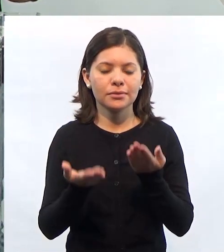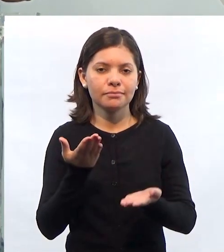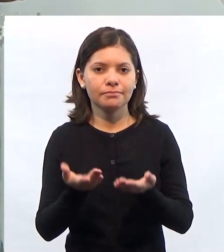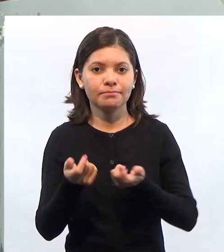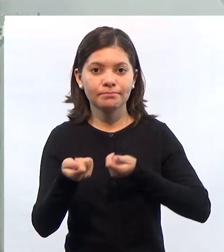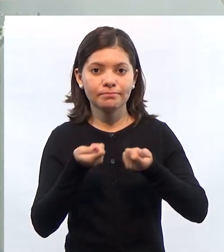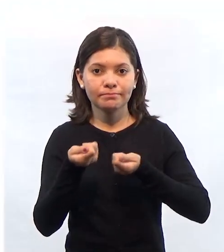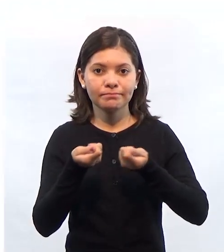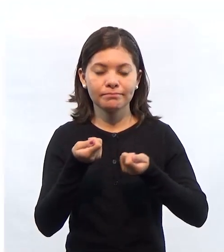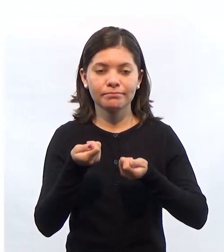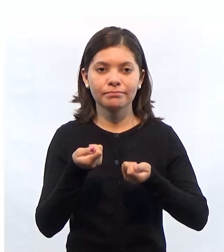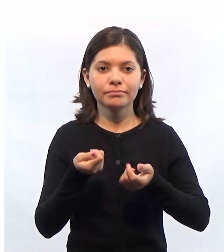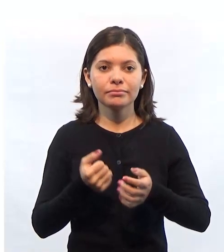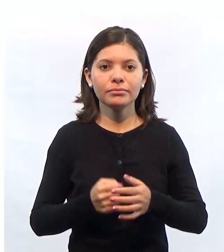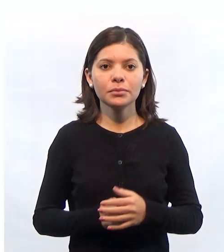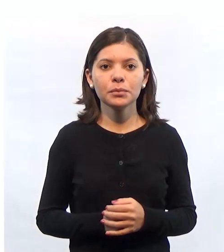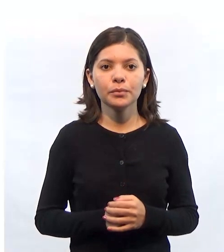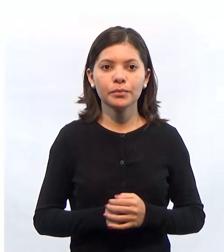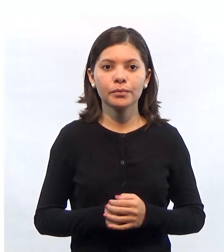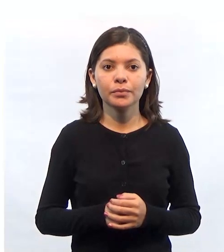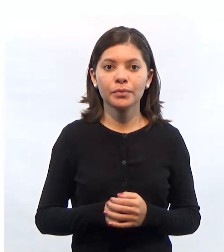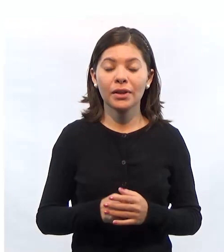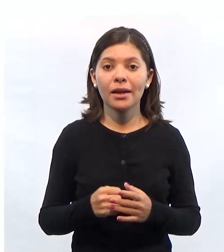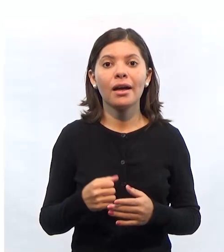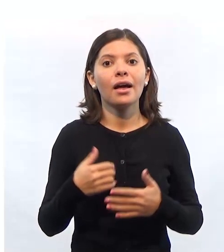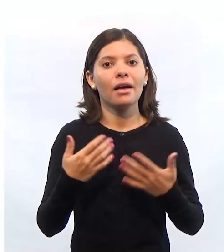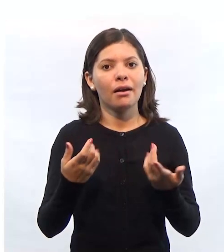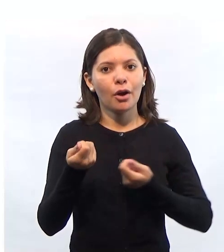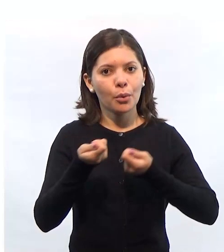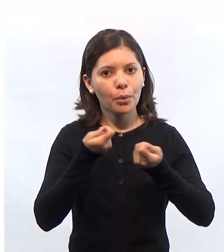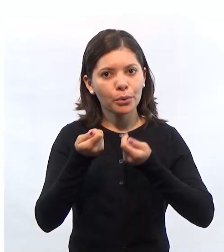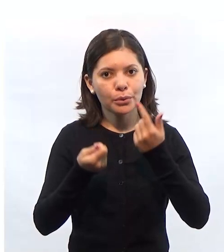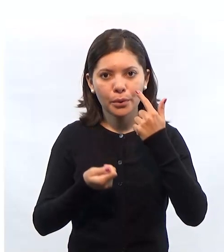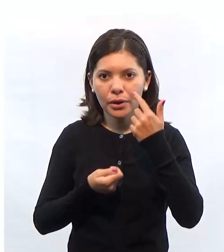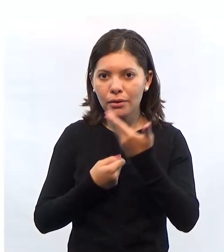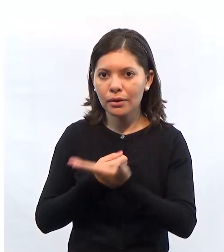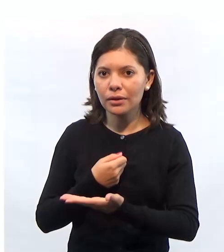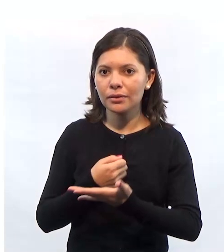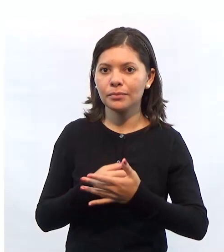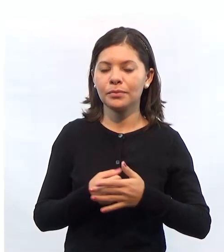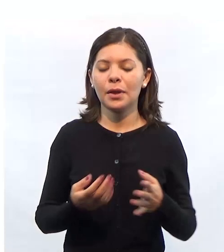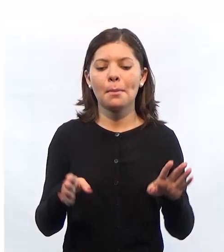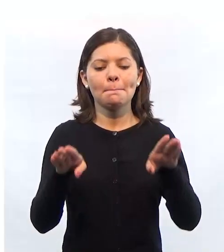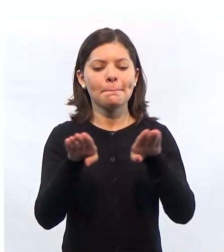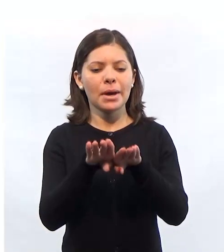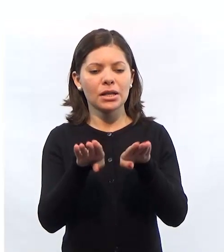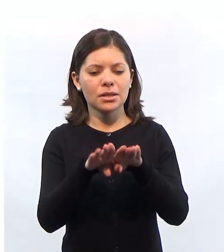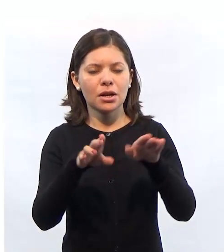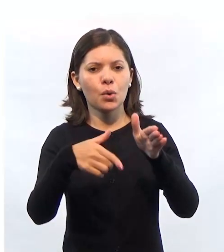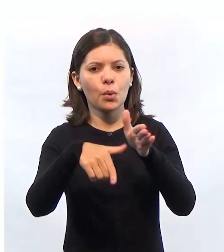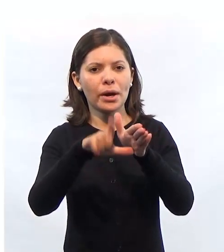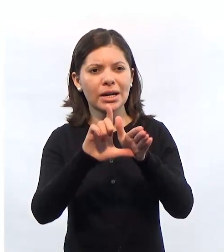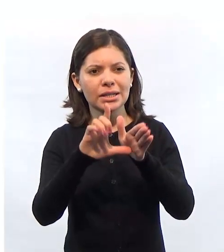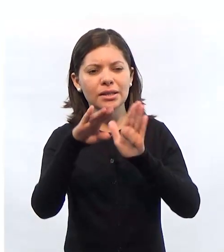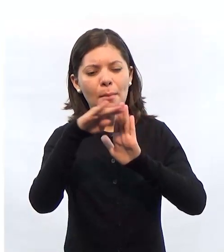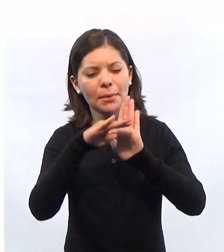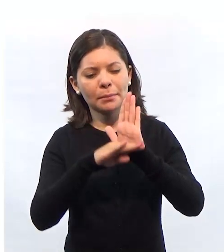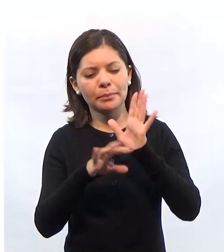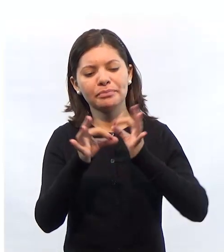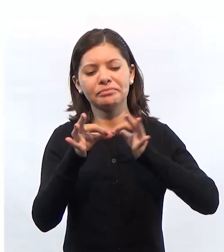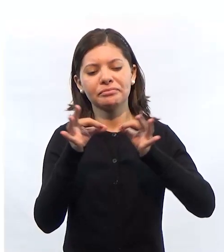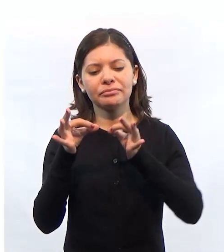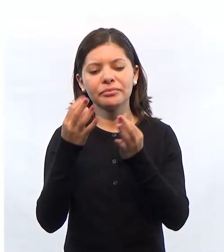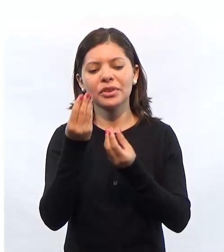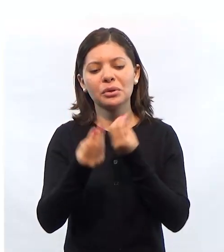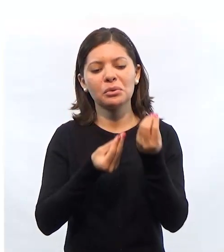formalizado já o controle padronizado ele já foi definido um padrão de como é que vai